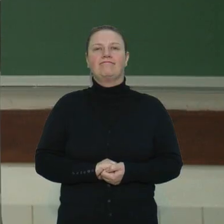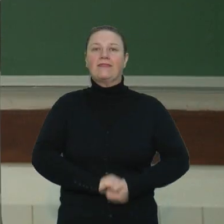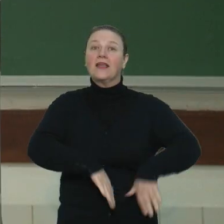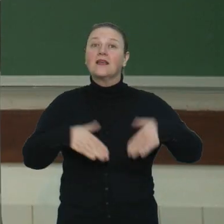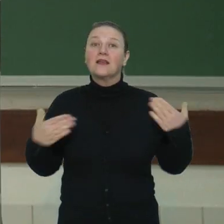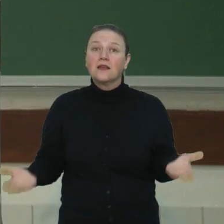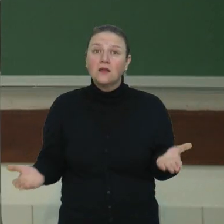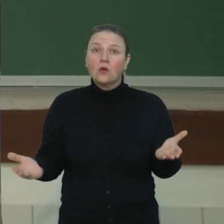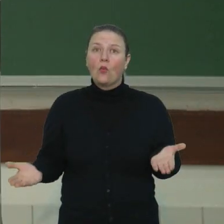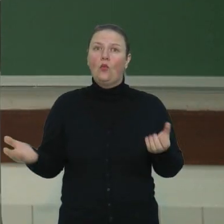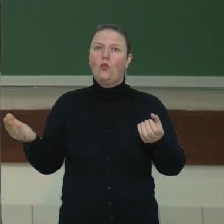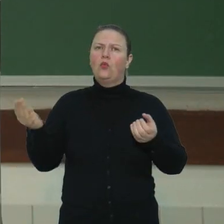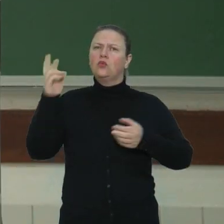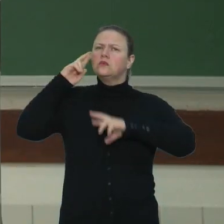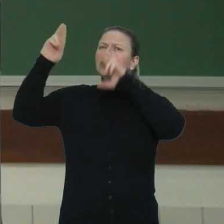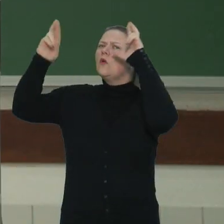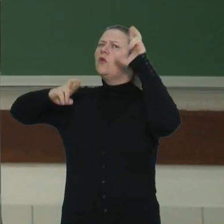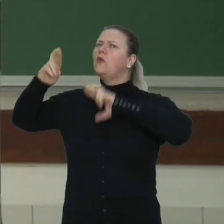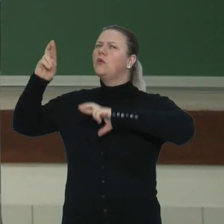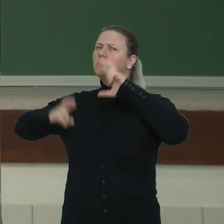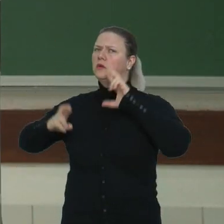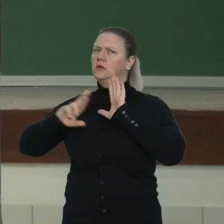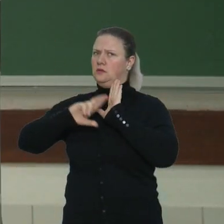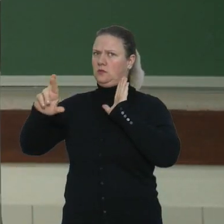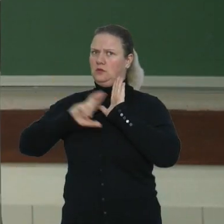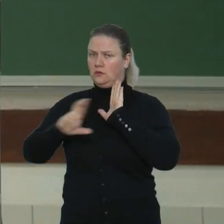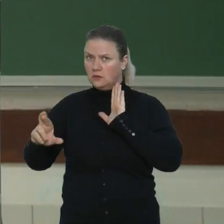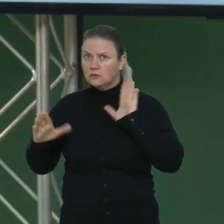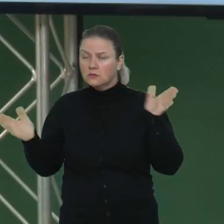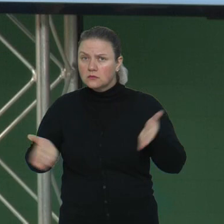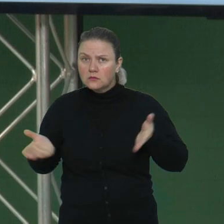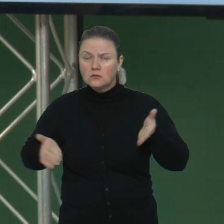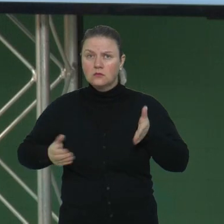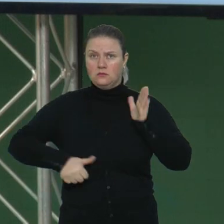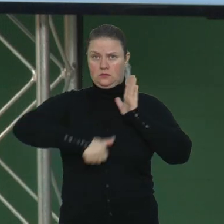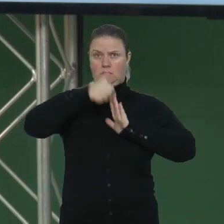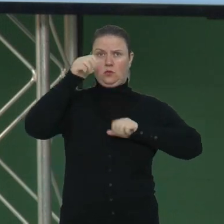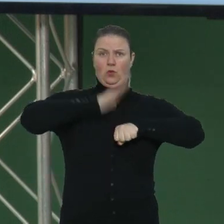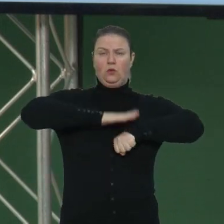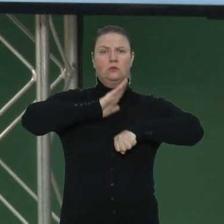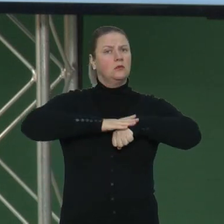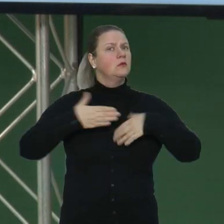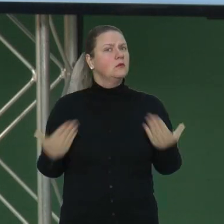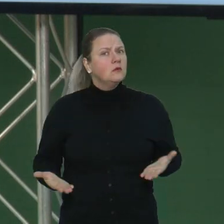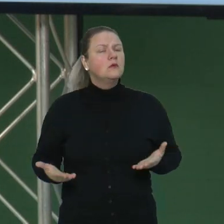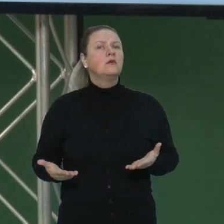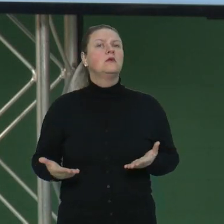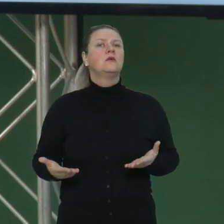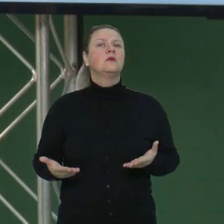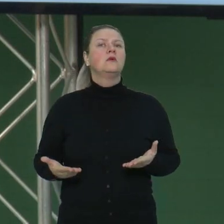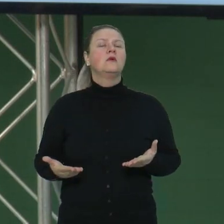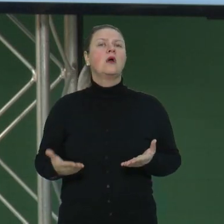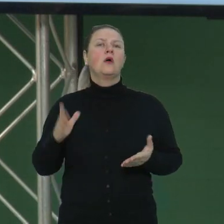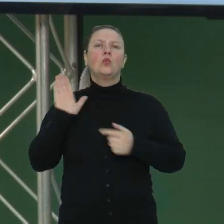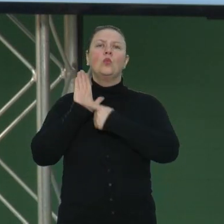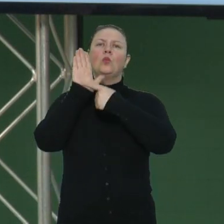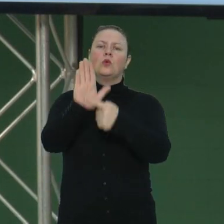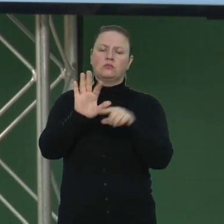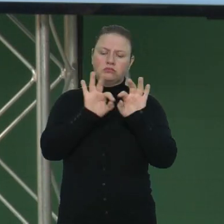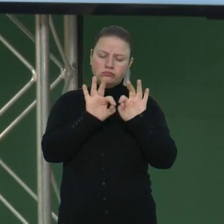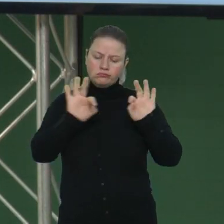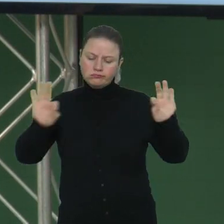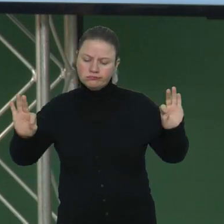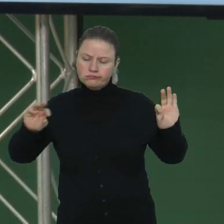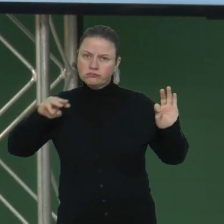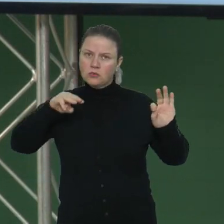Então, pessoal, vamos verificar como ficaram nossas respostas do quiz. Então, aqui, na primeira situação, né, que era para vocês o quê? Indicarem na reta o módulo